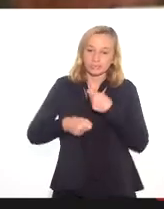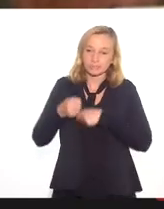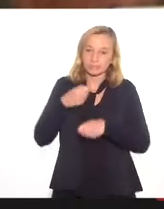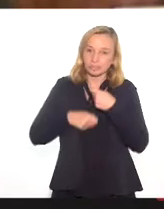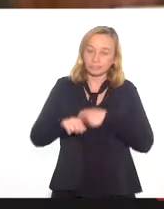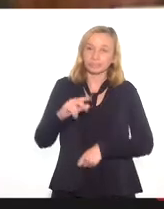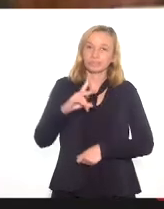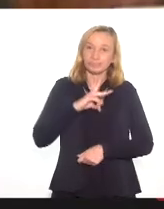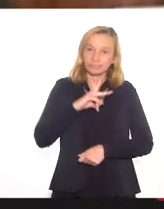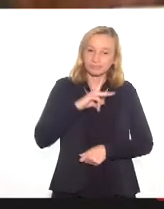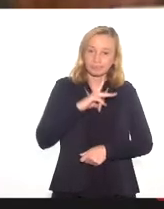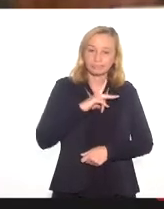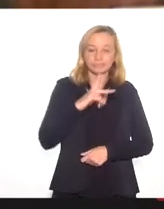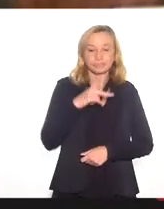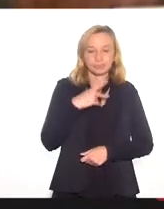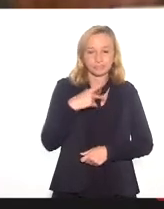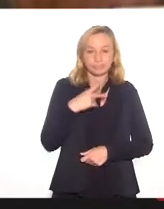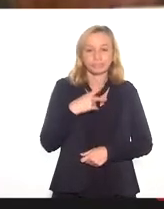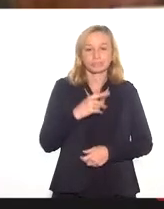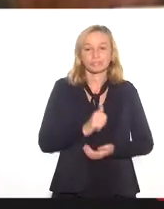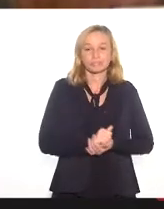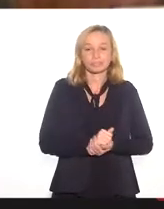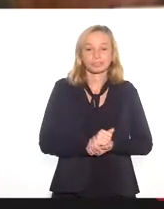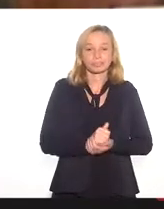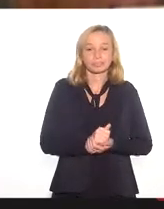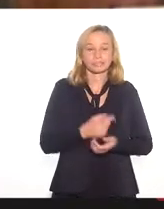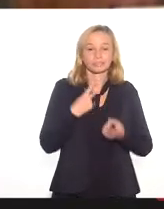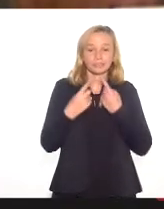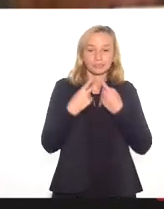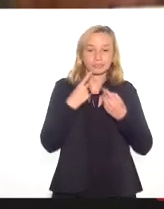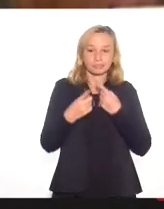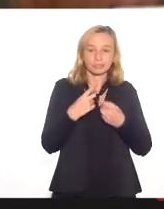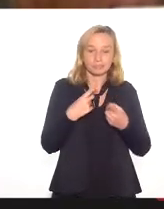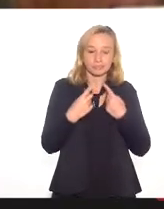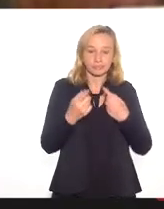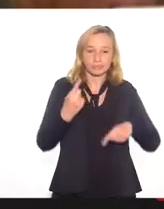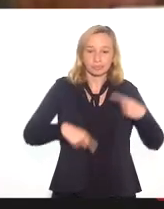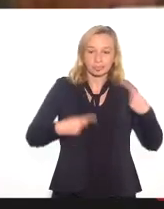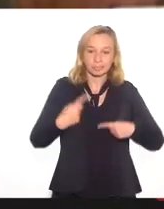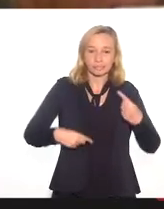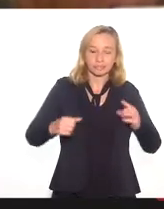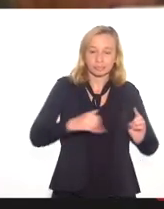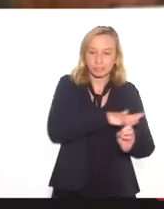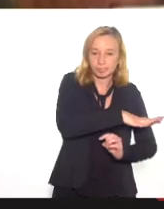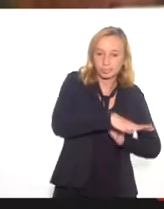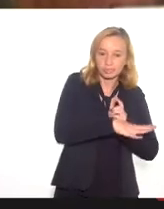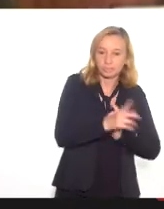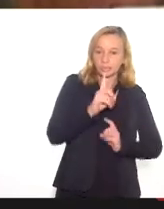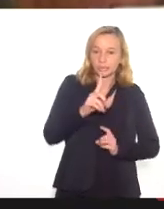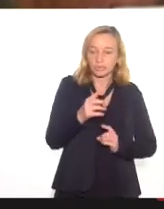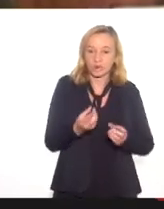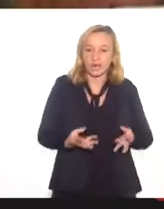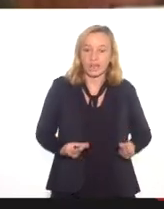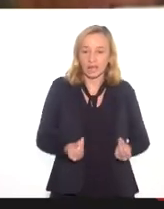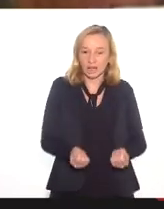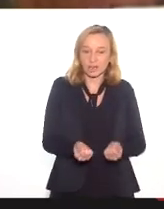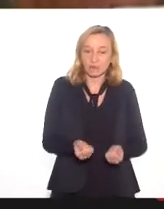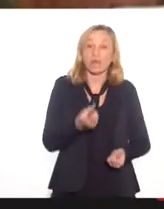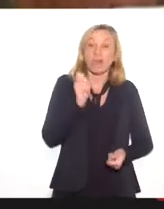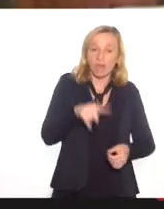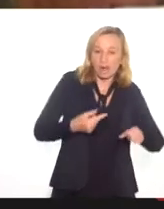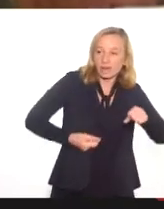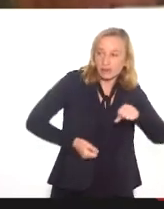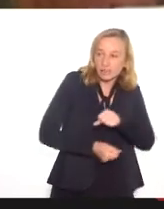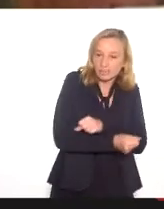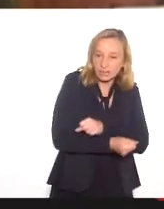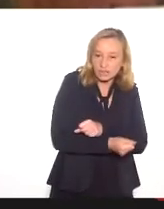propriamente dita no debate sobre políticas sociais. Não é gasto. São investimentos